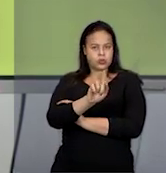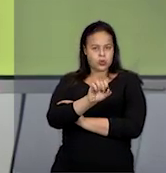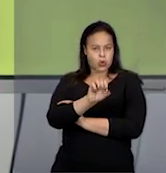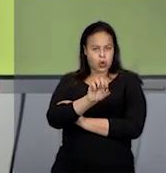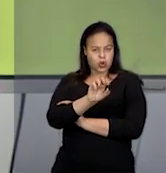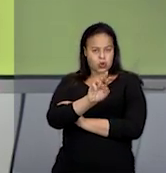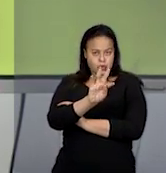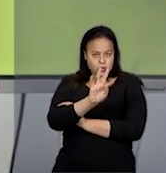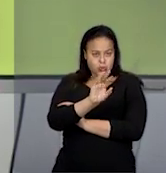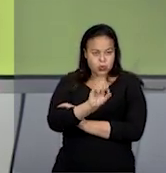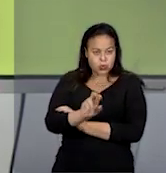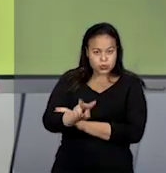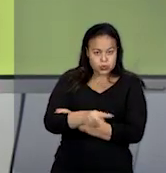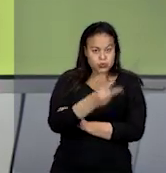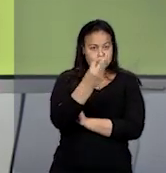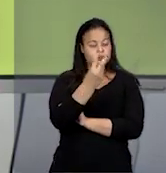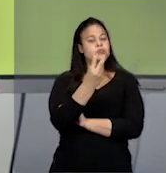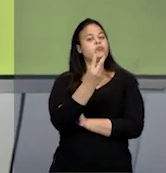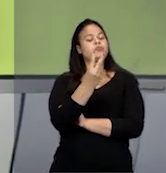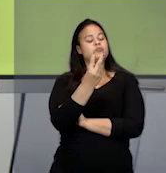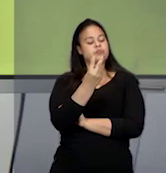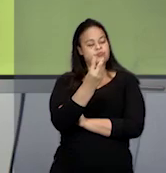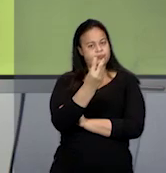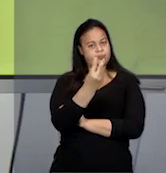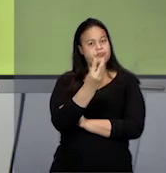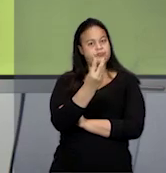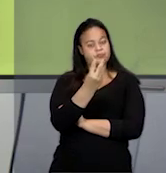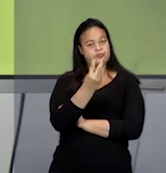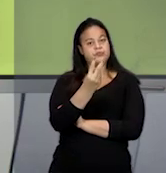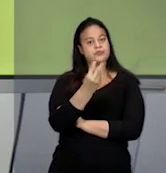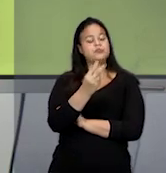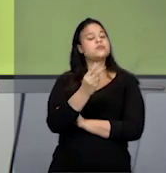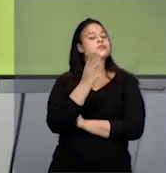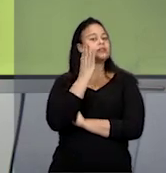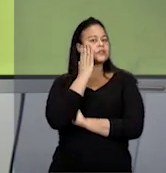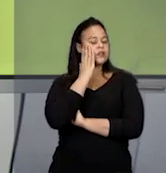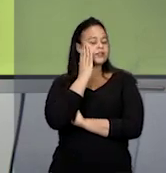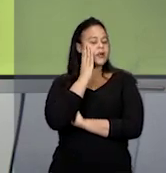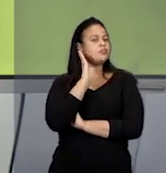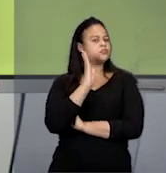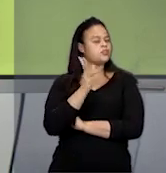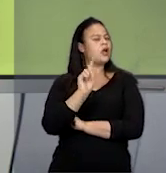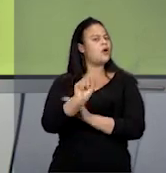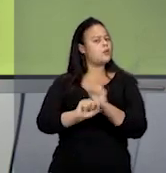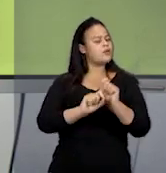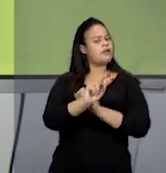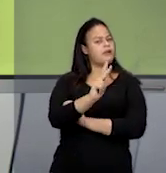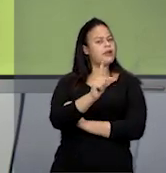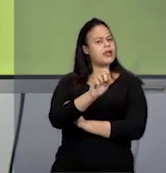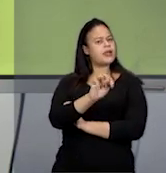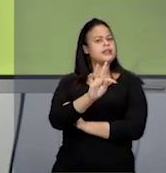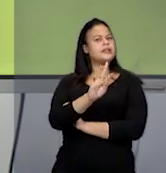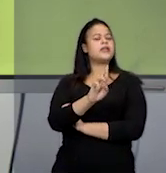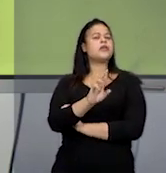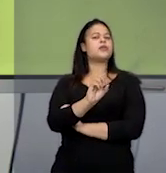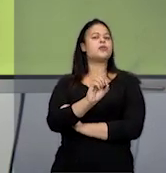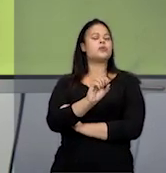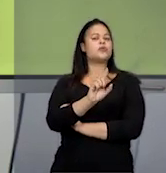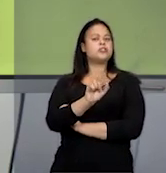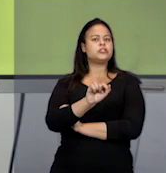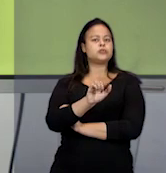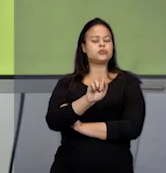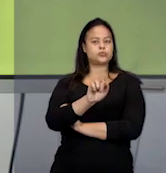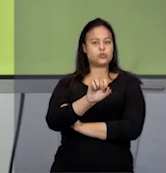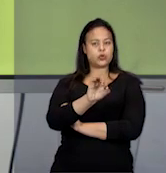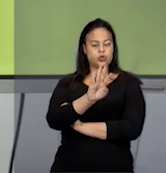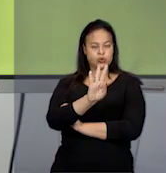heterozigoto? Duplo, 2. Heterozigotos, então nós sabemos. Então aqui, olha, Azão, Azinho, Bzão,